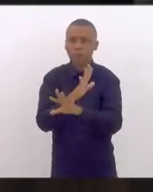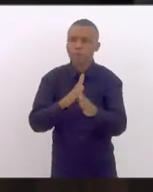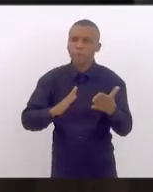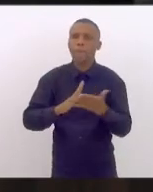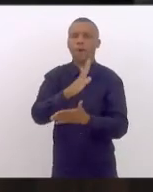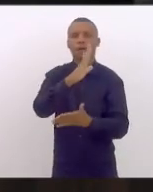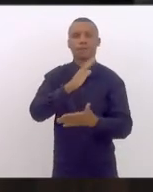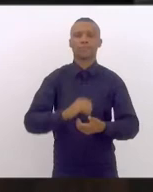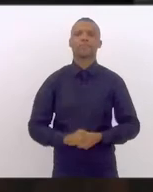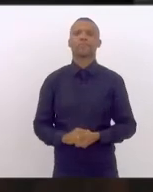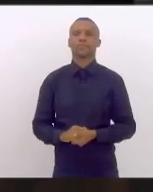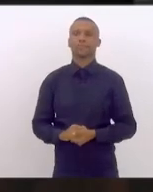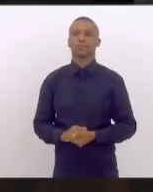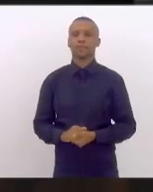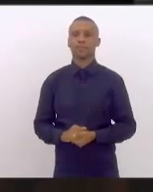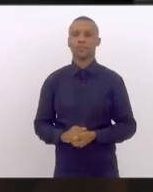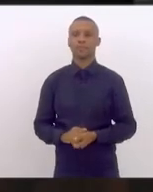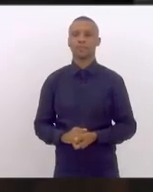a promulgação